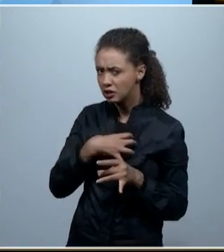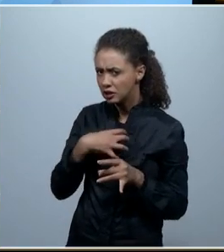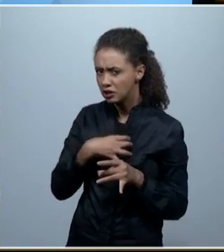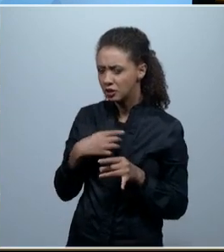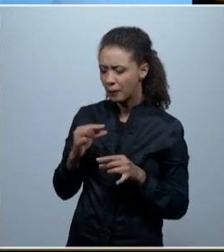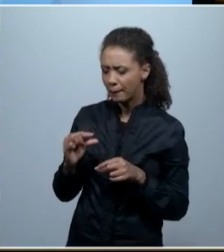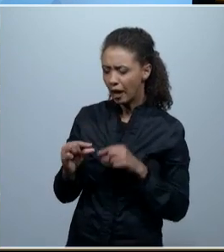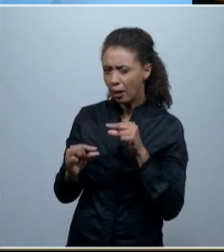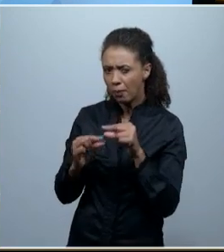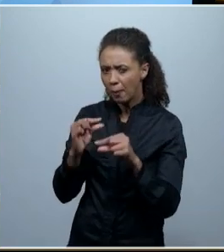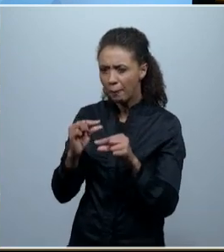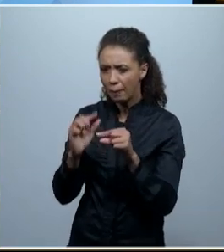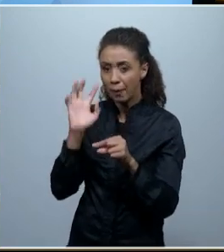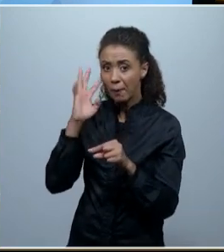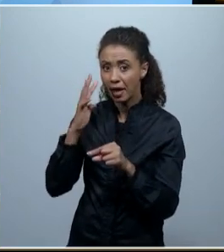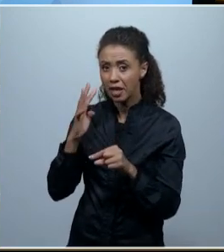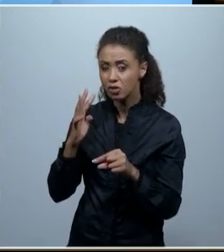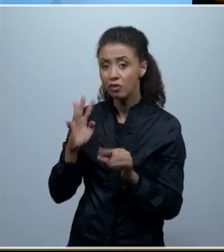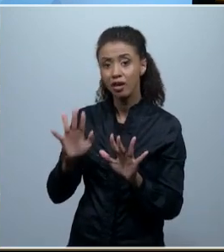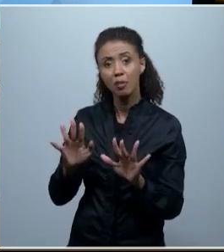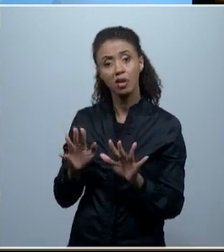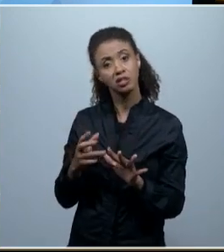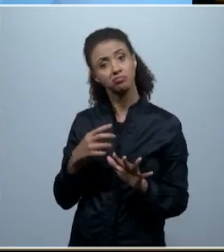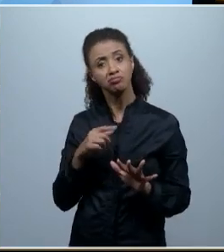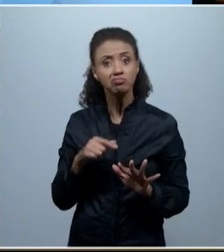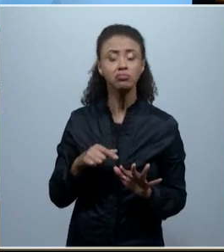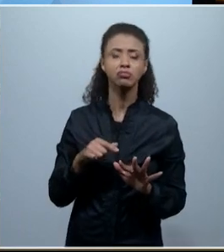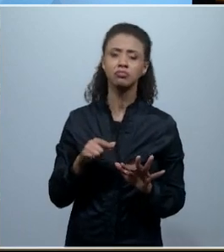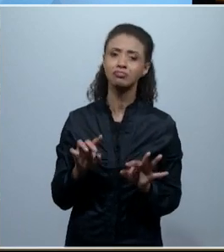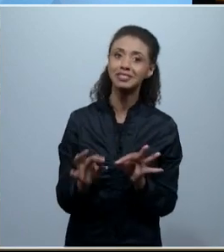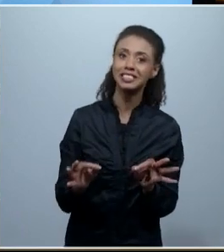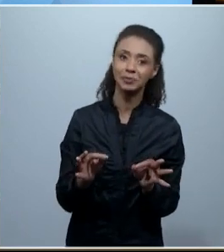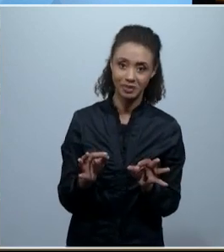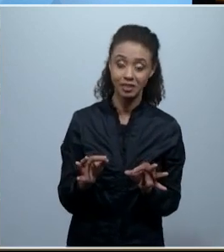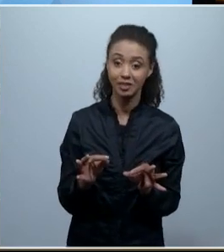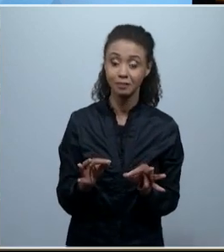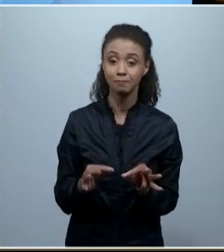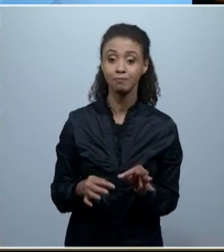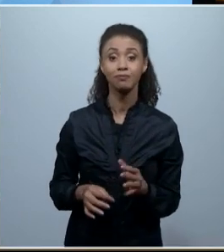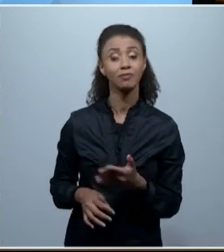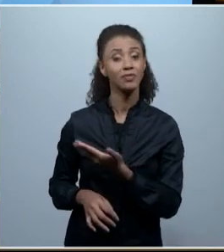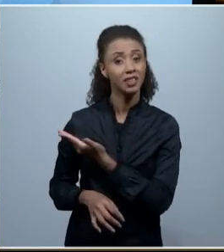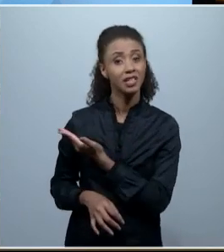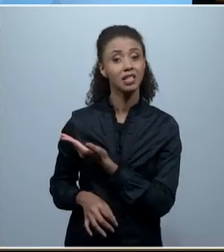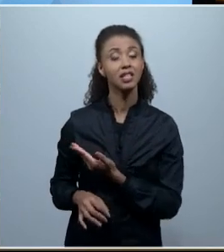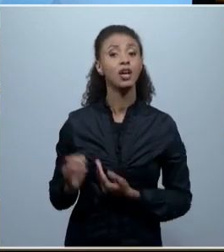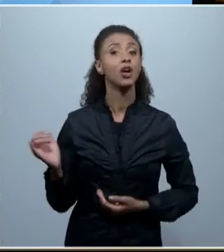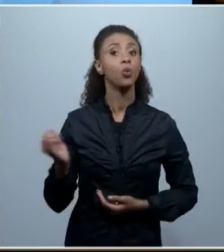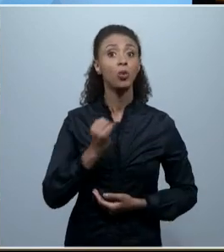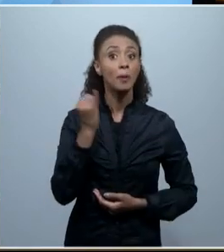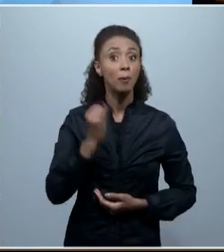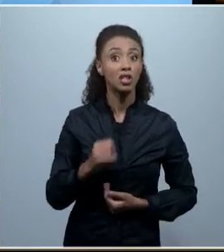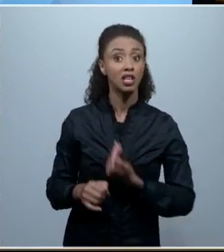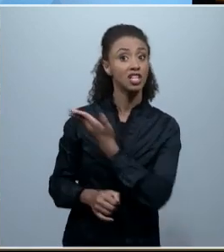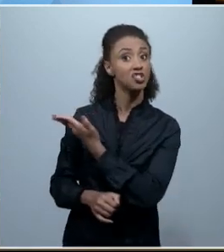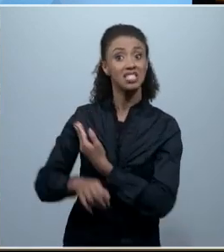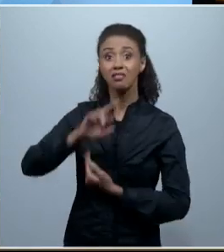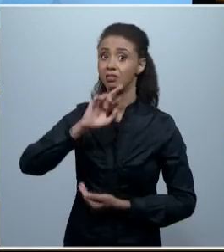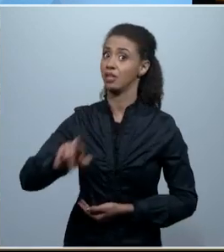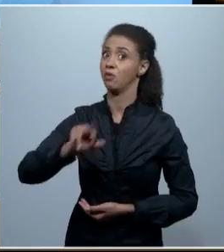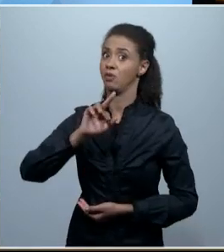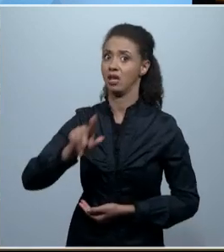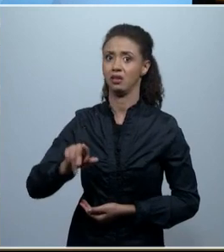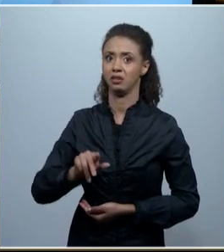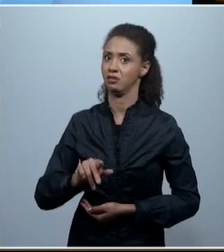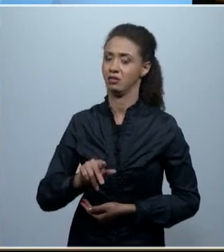foi escolhido por sua representatividade nem por que eu considero que isso é importante para vocês nesse curso pelo contrário não considera eu considero